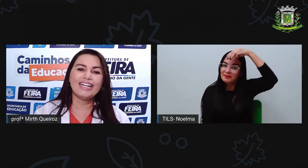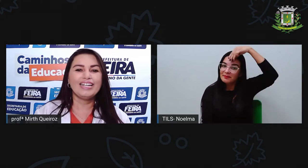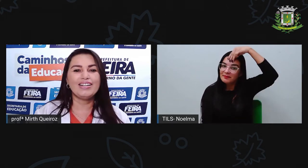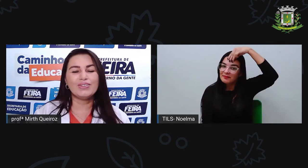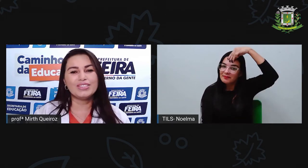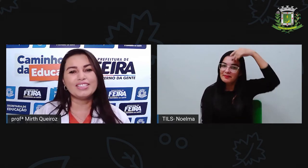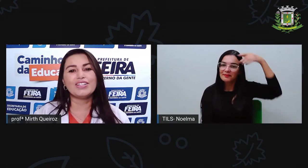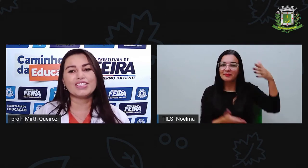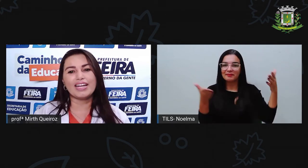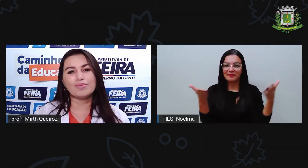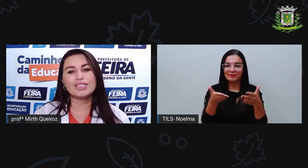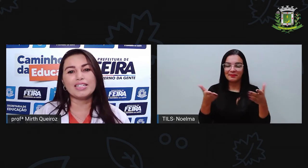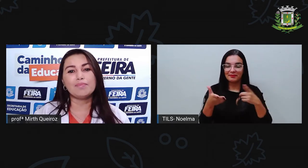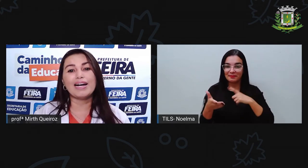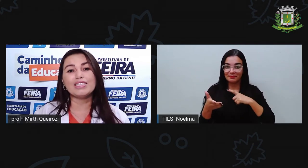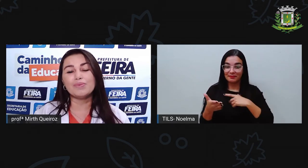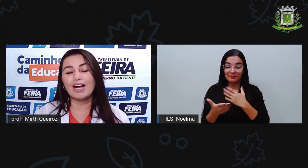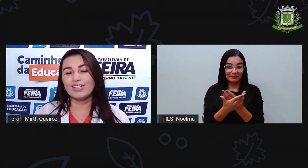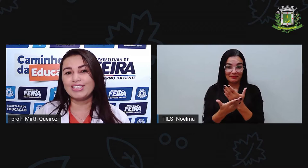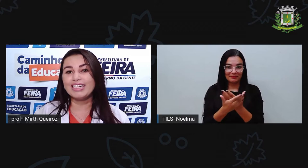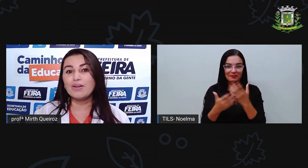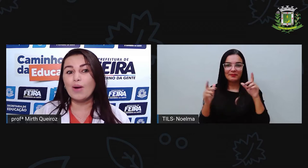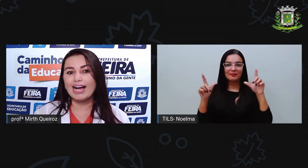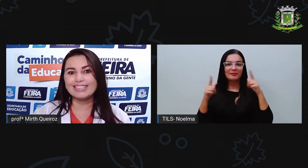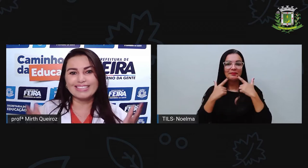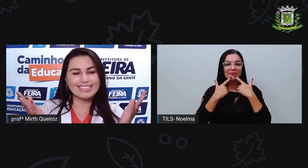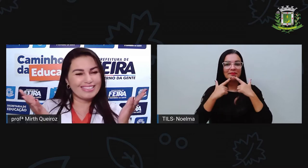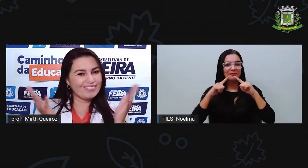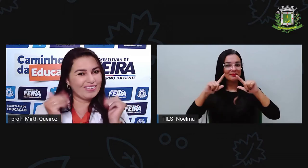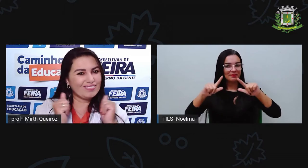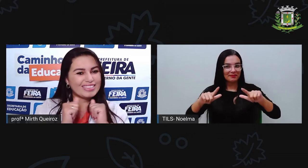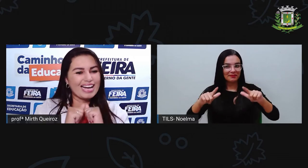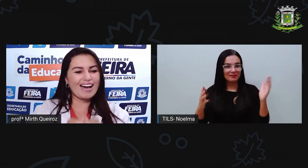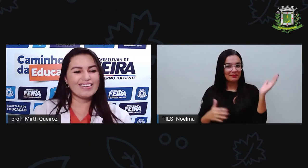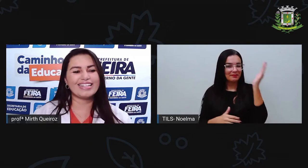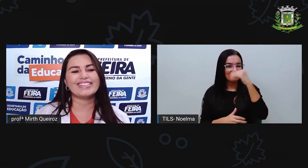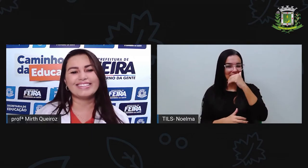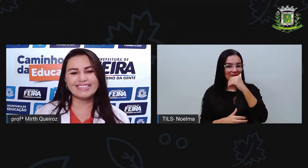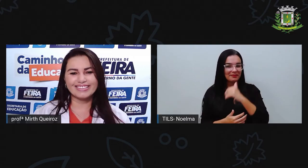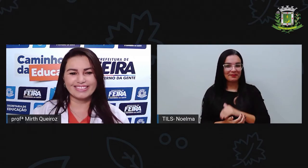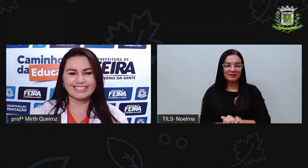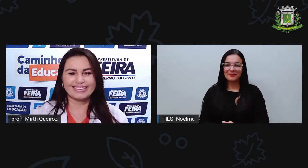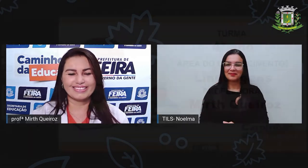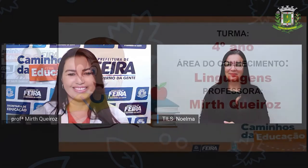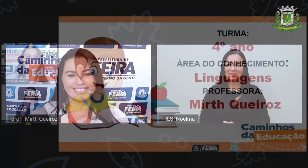Mirth e hoje nós teremos aí mais uma aula de linguagens. Vamos à aula?